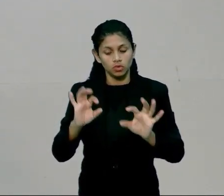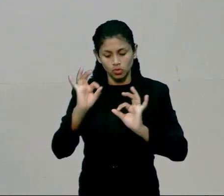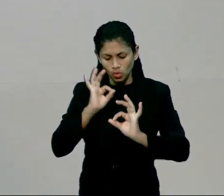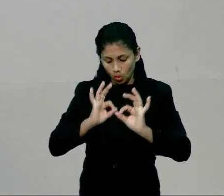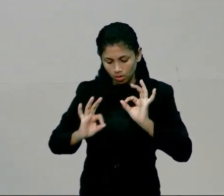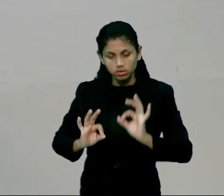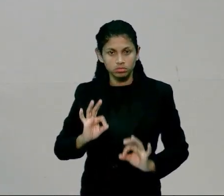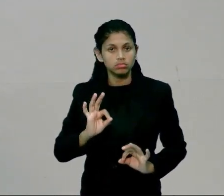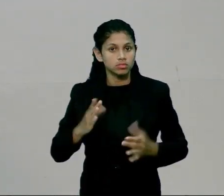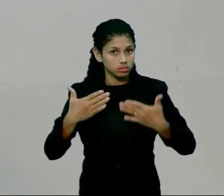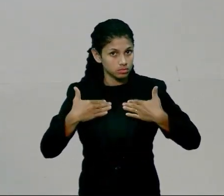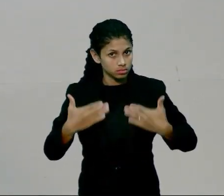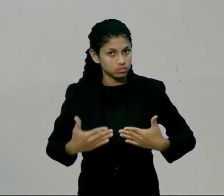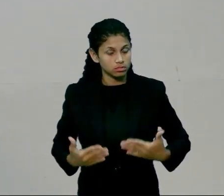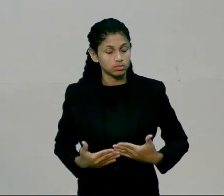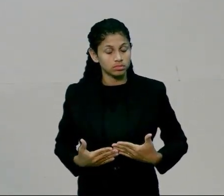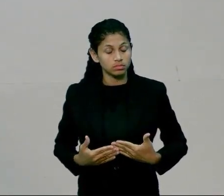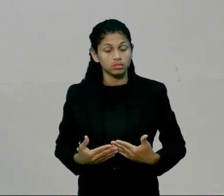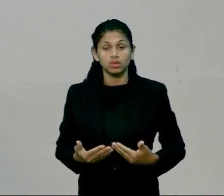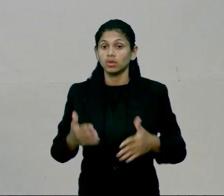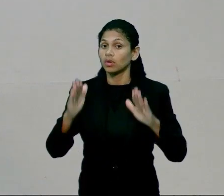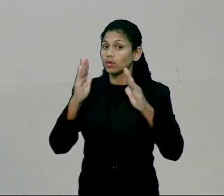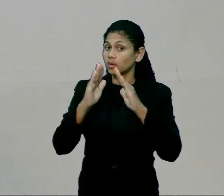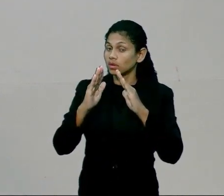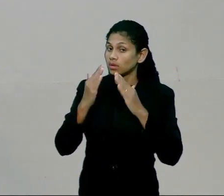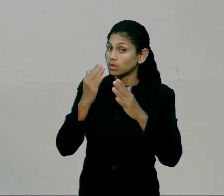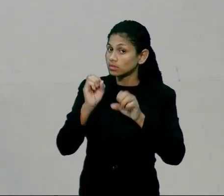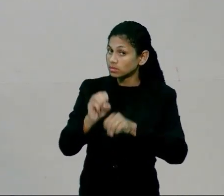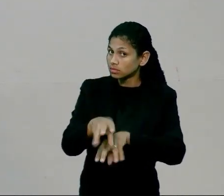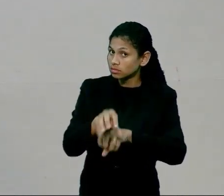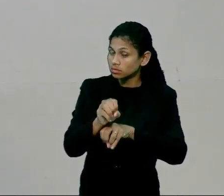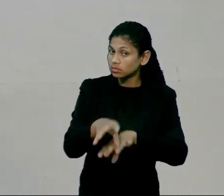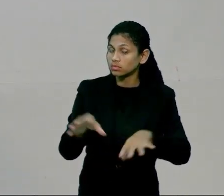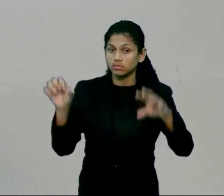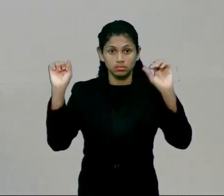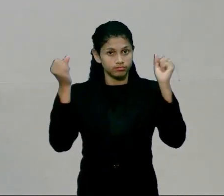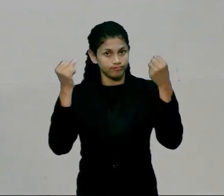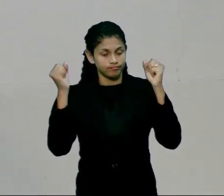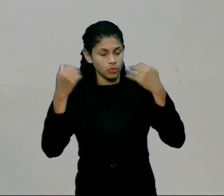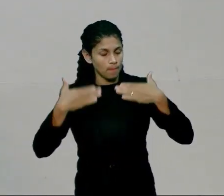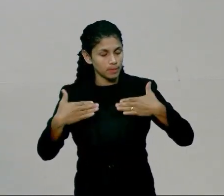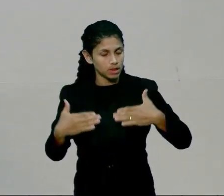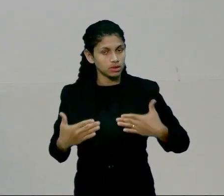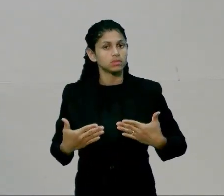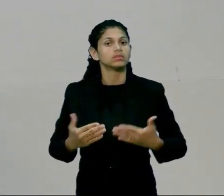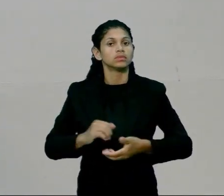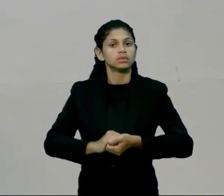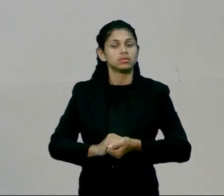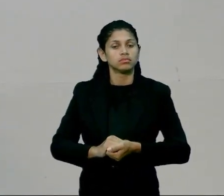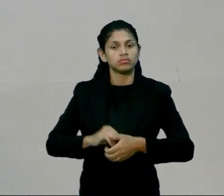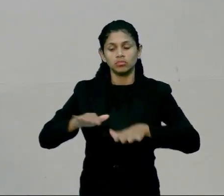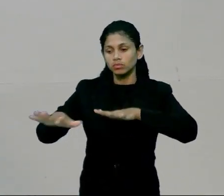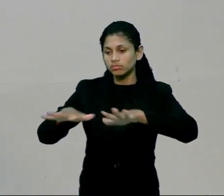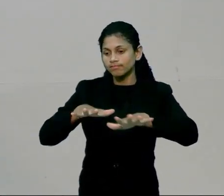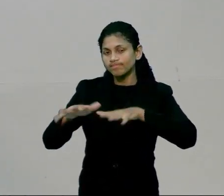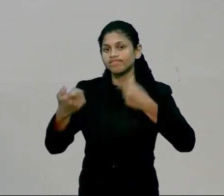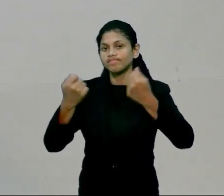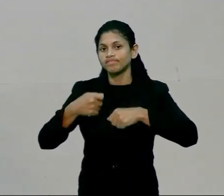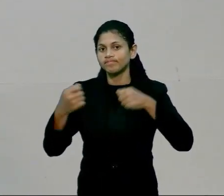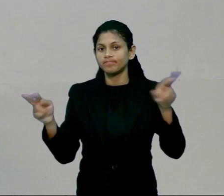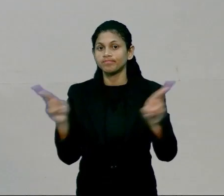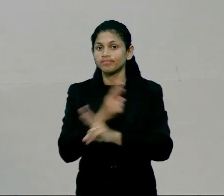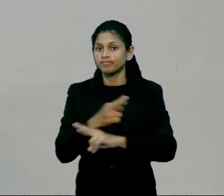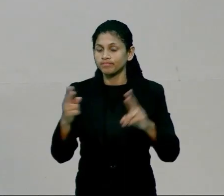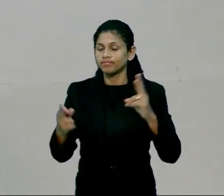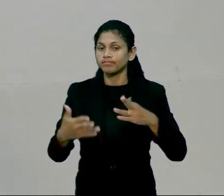como no caso de educação física, as nossas práticas são práticas corporais de movimento, a gente precisa correlacionar